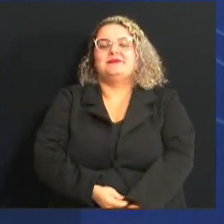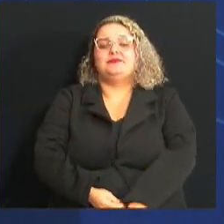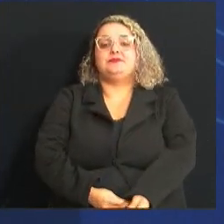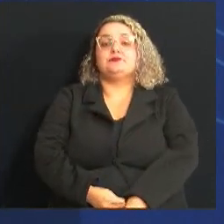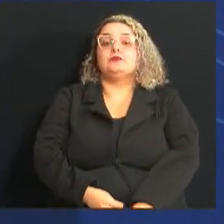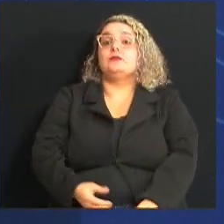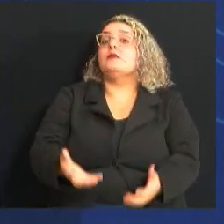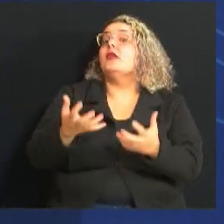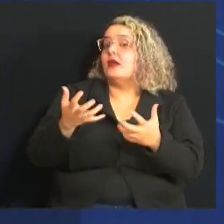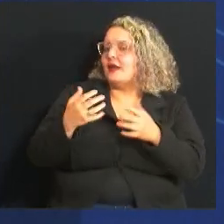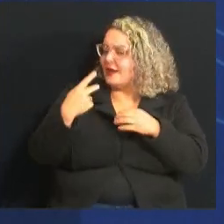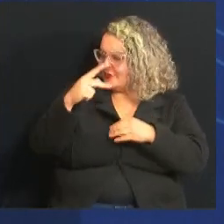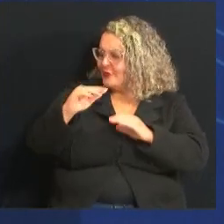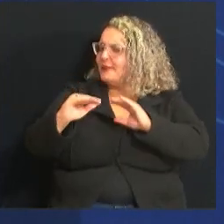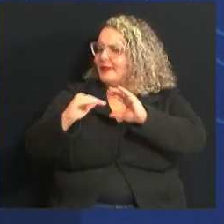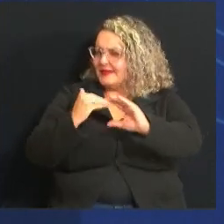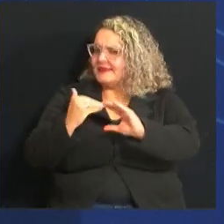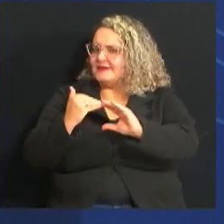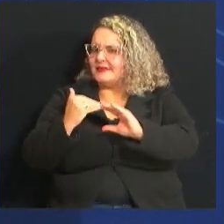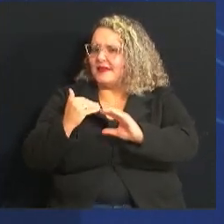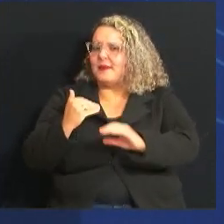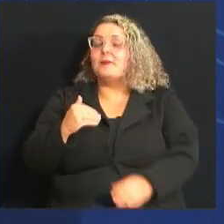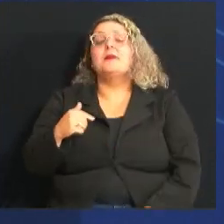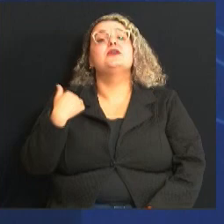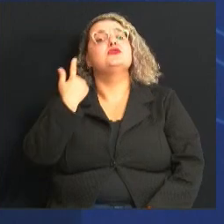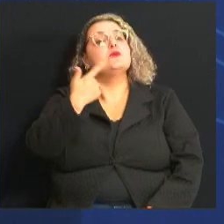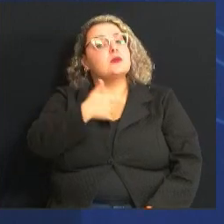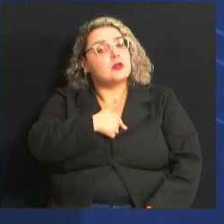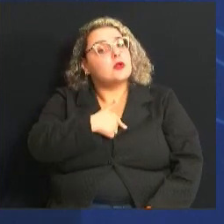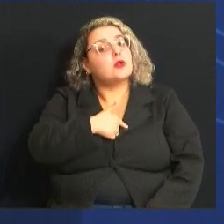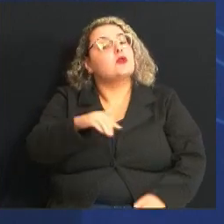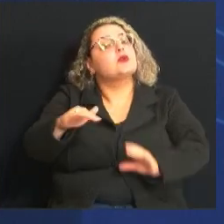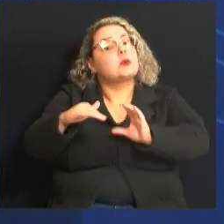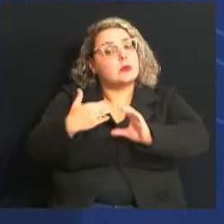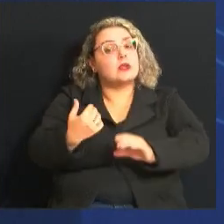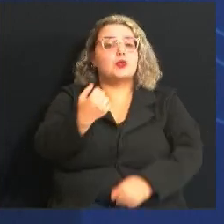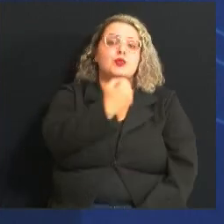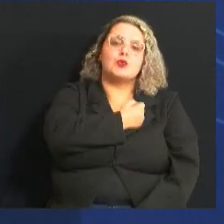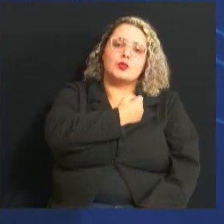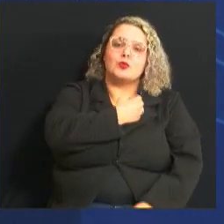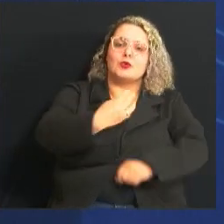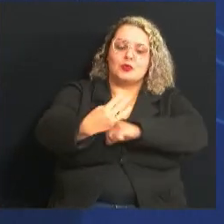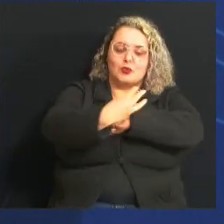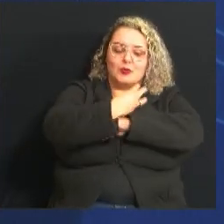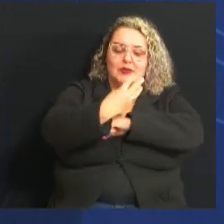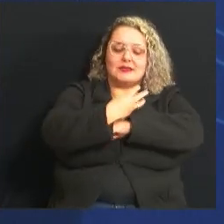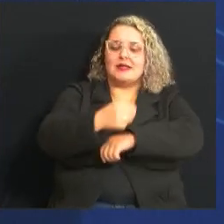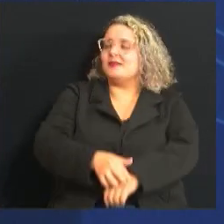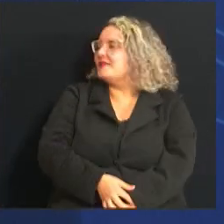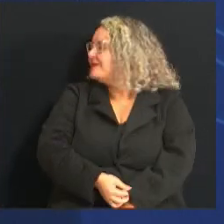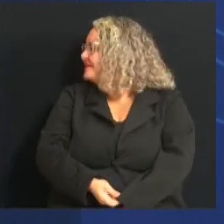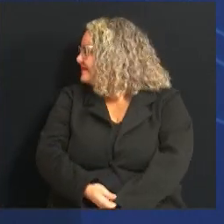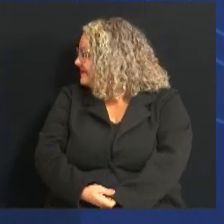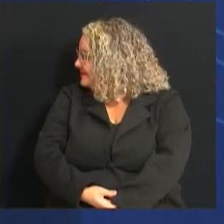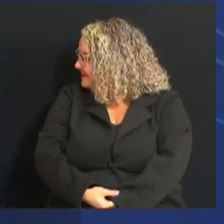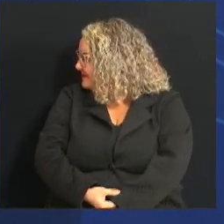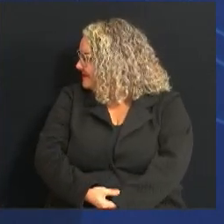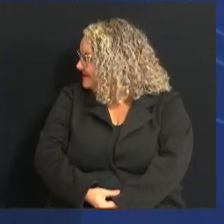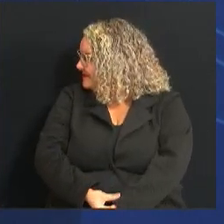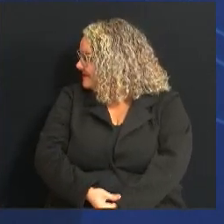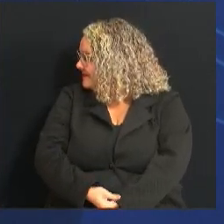sua participação, hein? Envie a sua mensagem para o número do nosso WhatsApp. 19 é o nosso